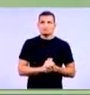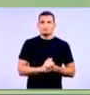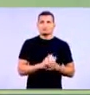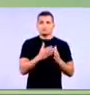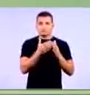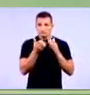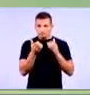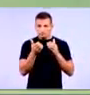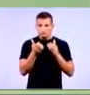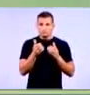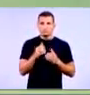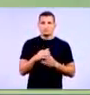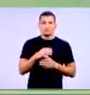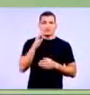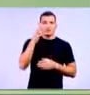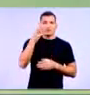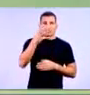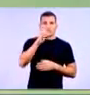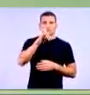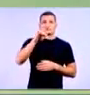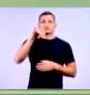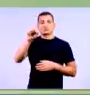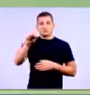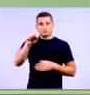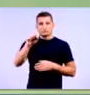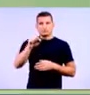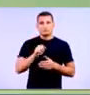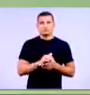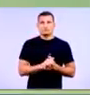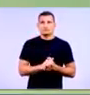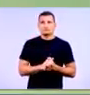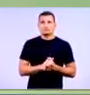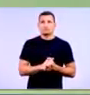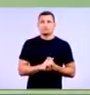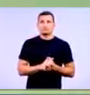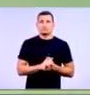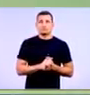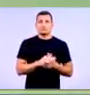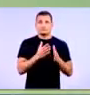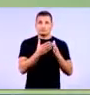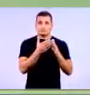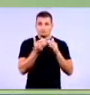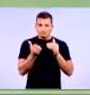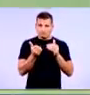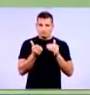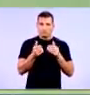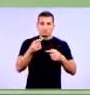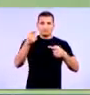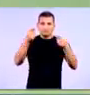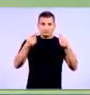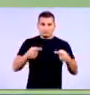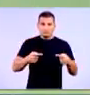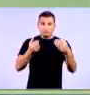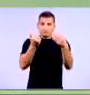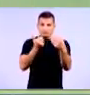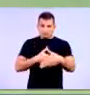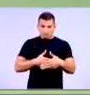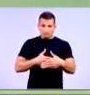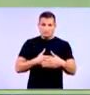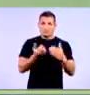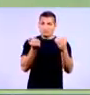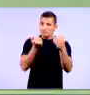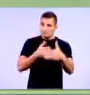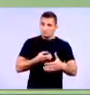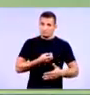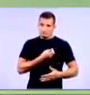revisão, 4 dias. Se for o caso de solicitar a revisão de questões da prova, a prova presencial,